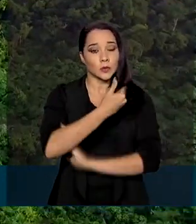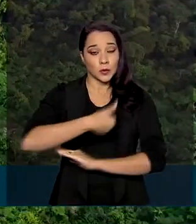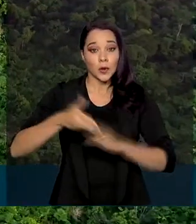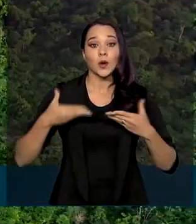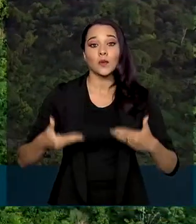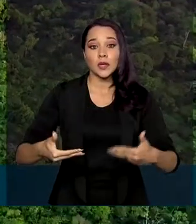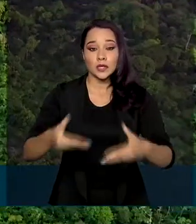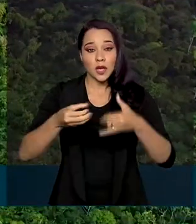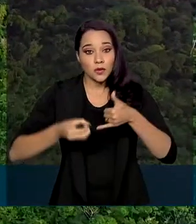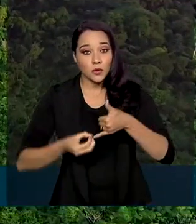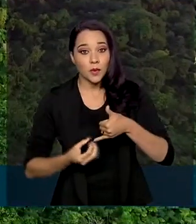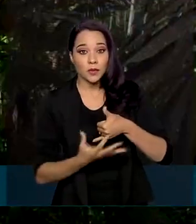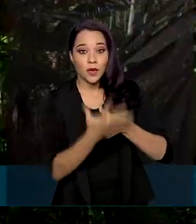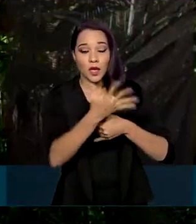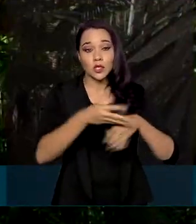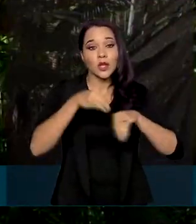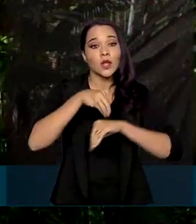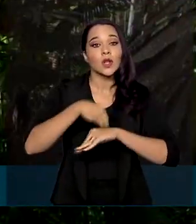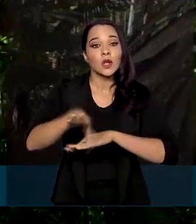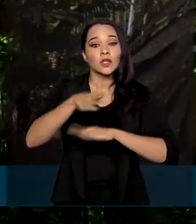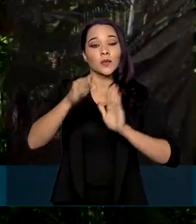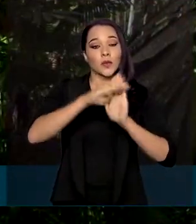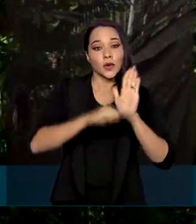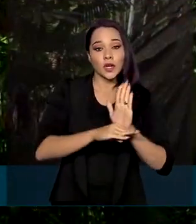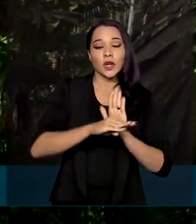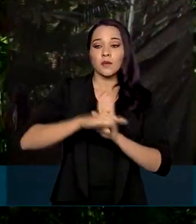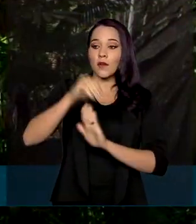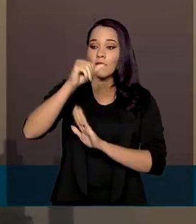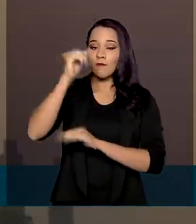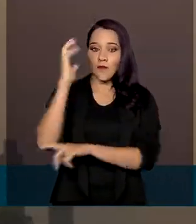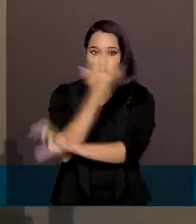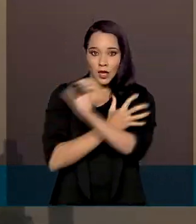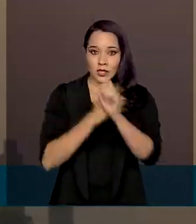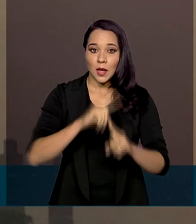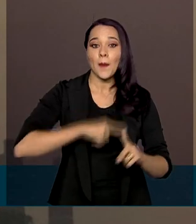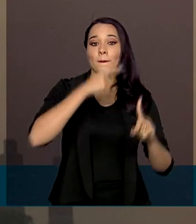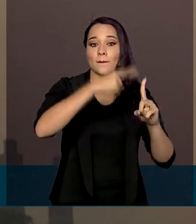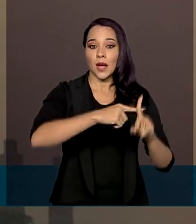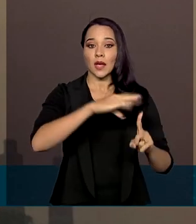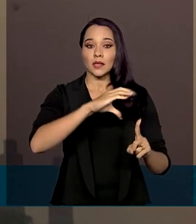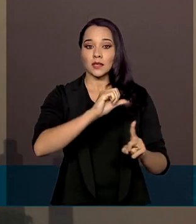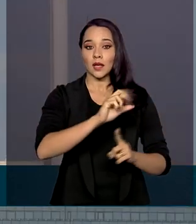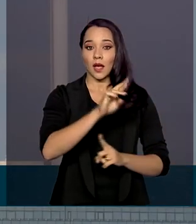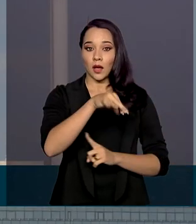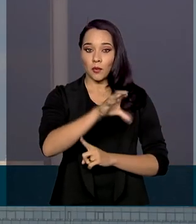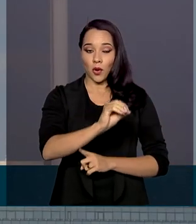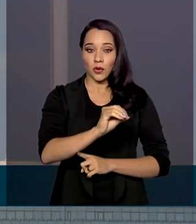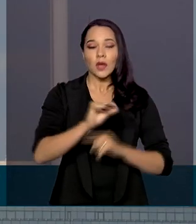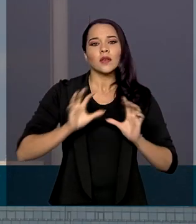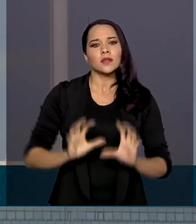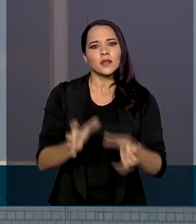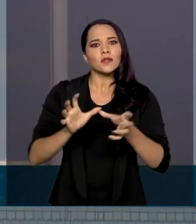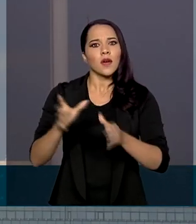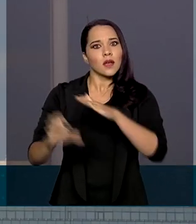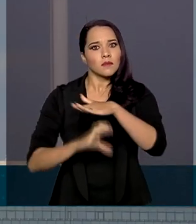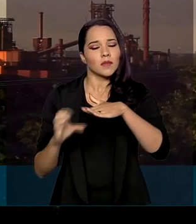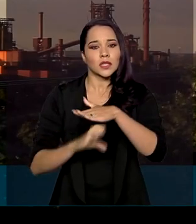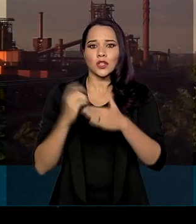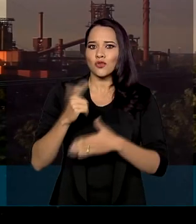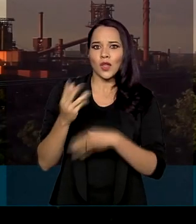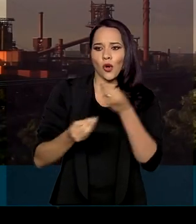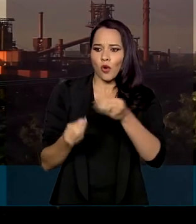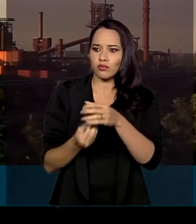Ministério do Meio Ambiente acaba de lançar o programa Floresta Mais Carbono. A ideia é incentivar as empresas que não têm como